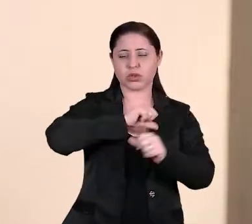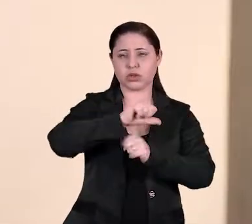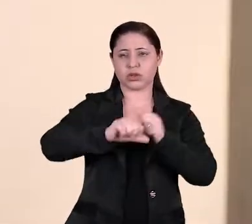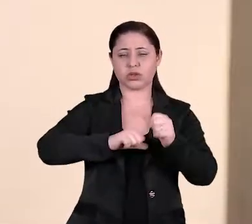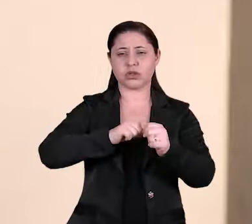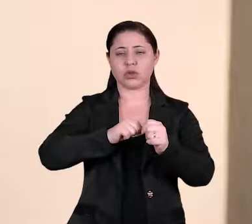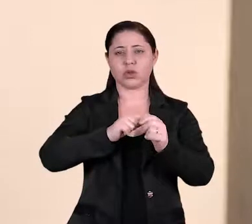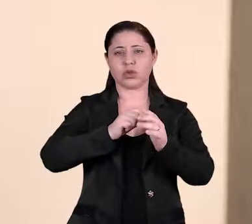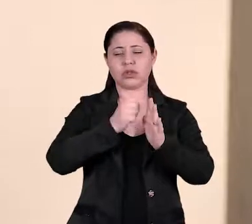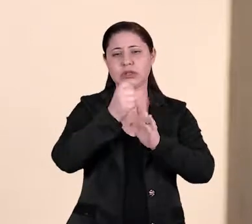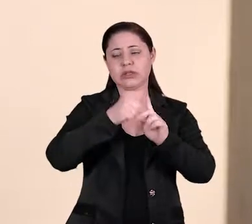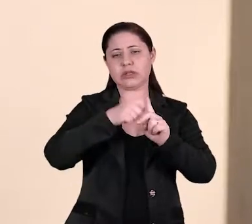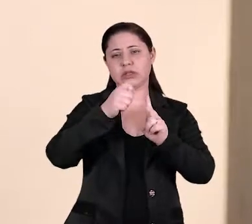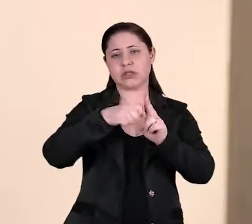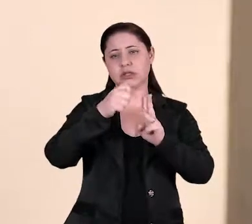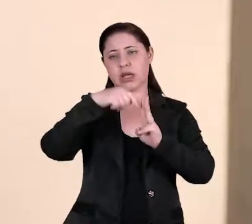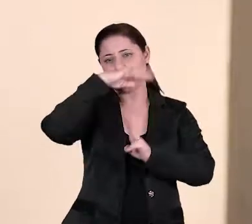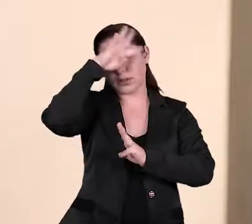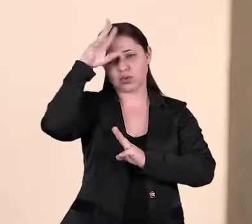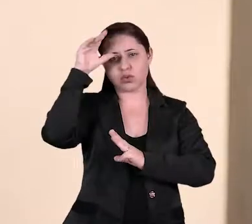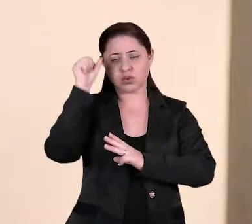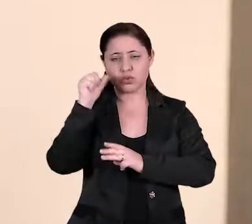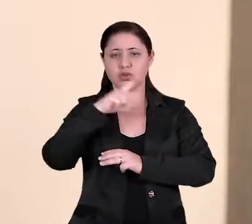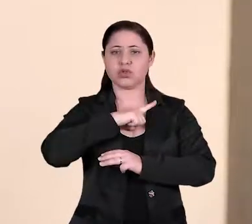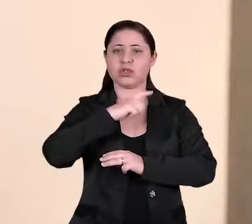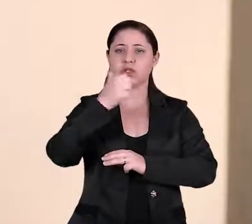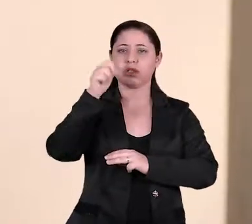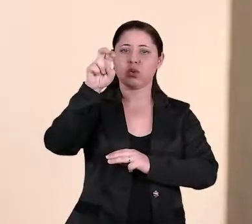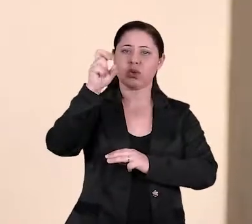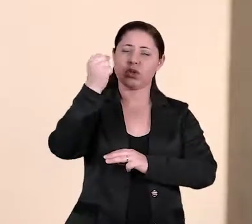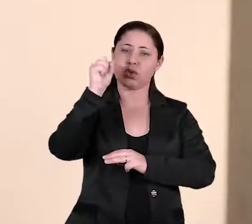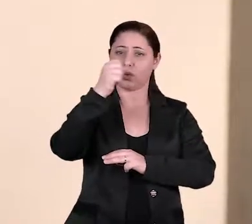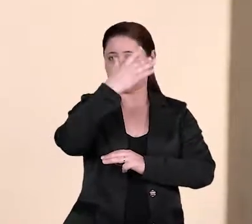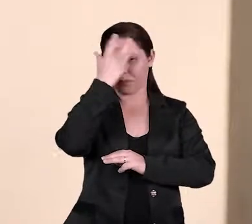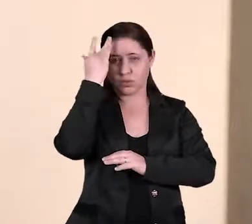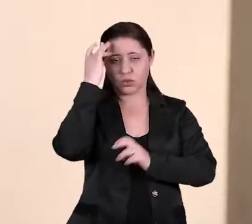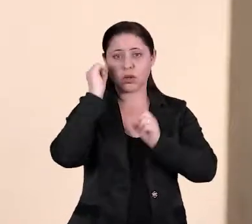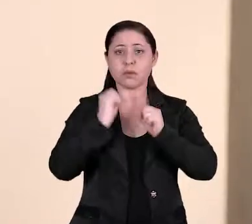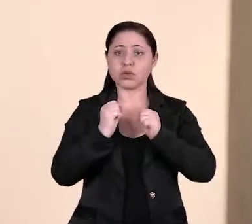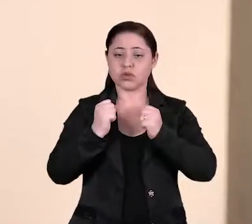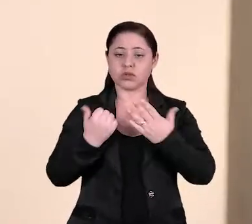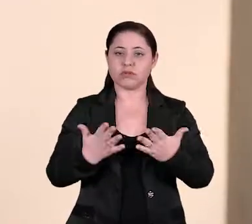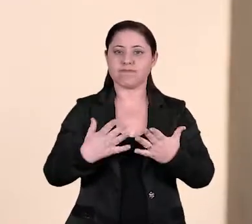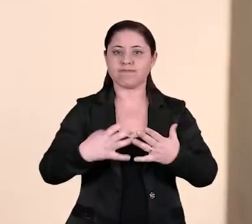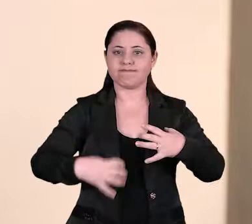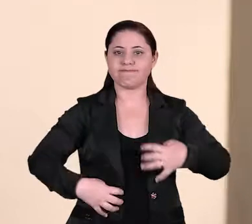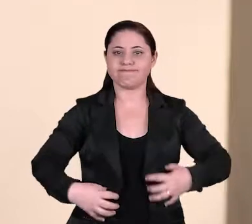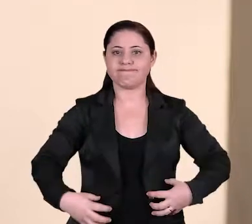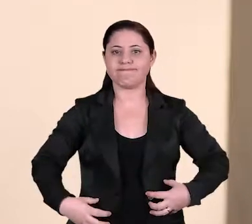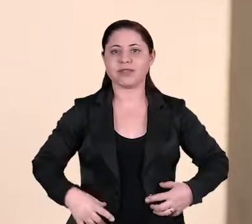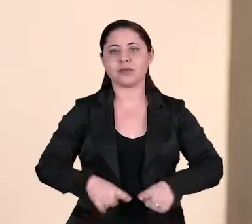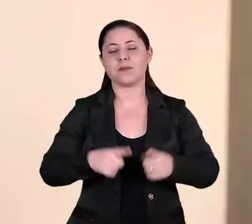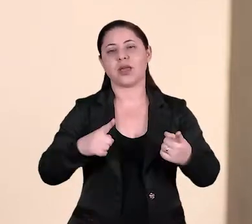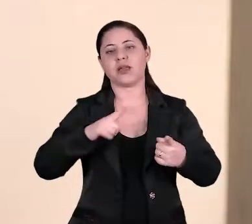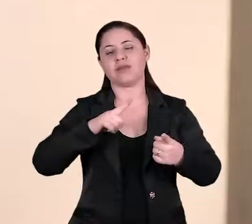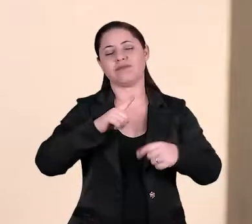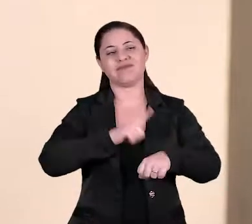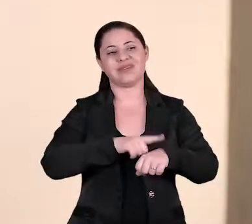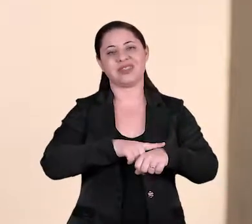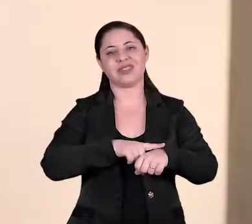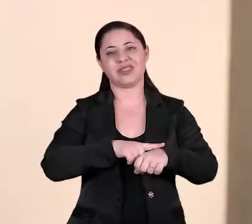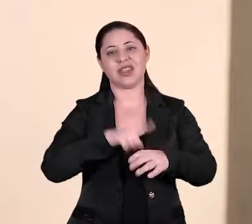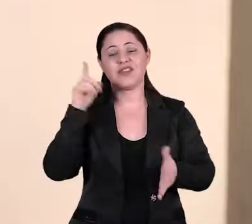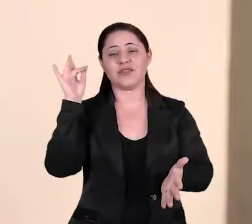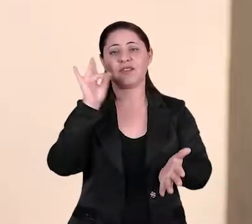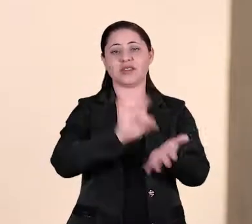de 2019, em Mato Grosso do Sul, havia 58 potenciais doadores. No entanto, no mesmo período